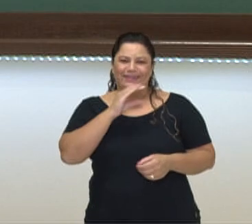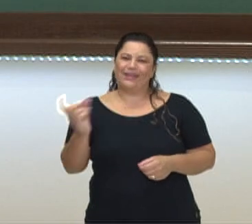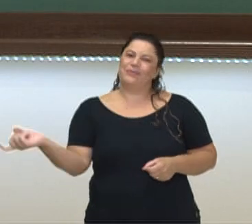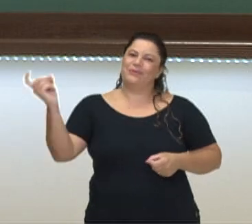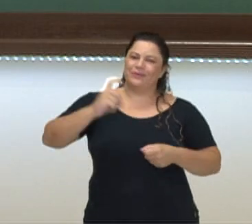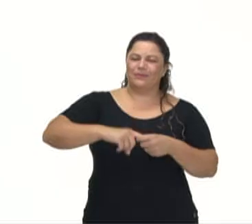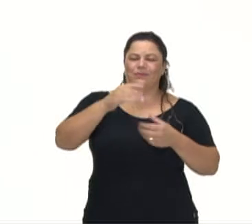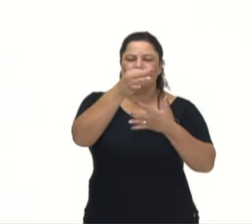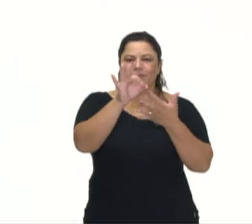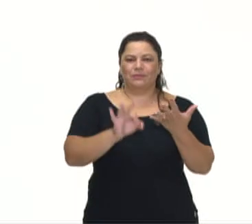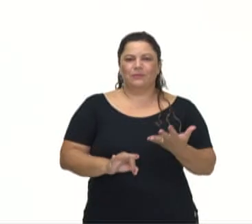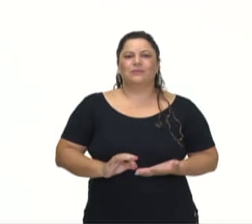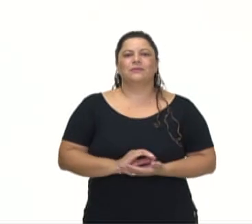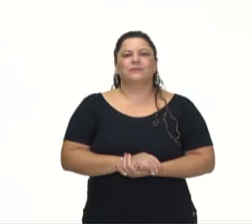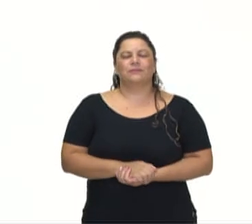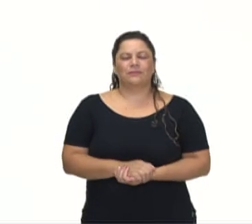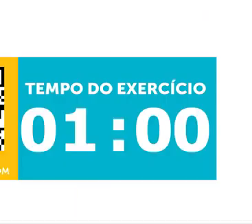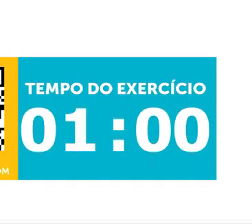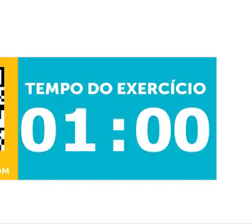para corrigir.